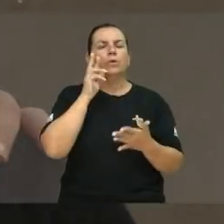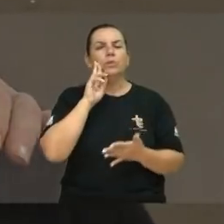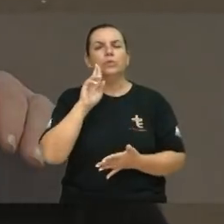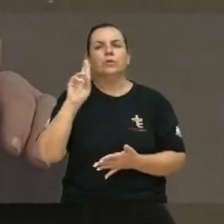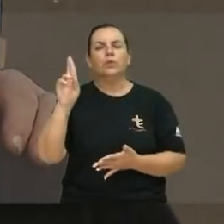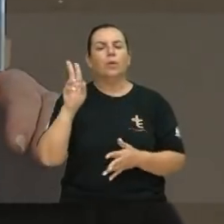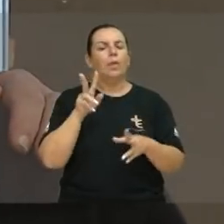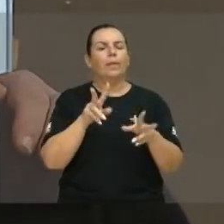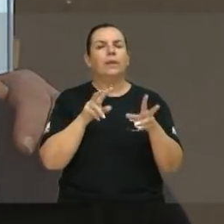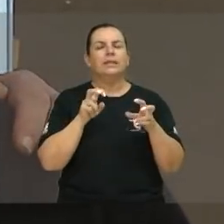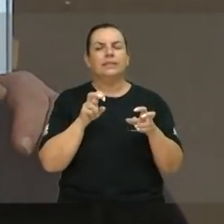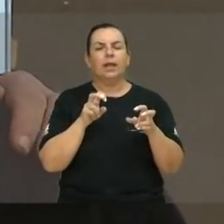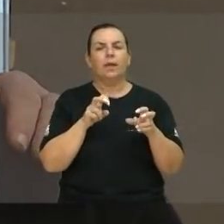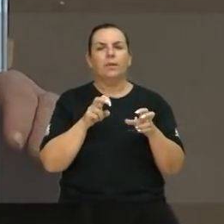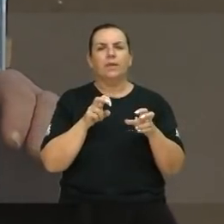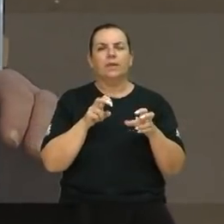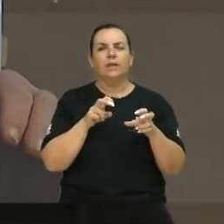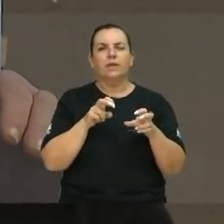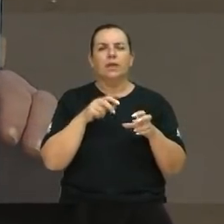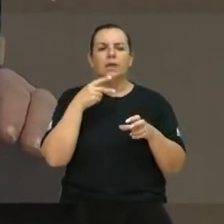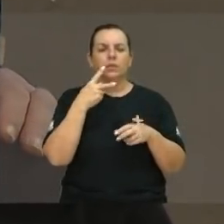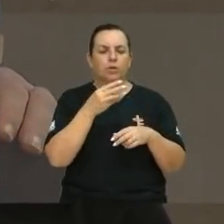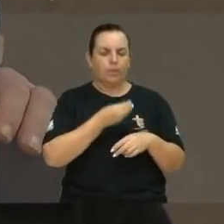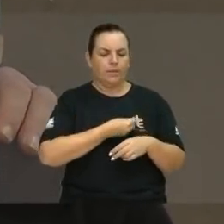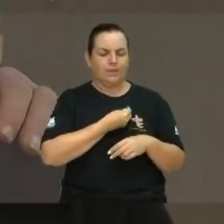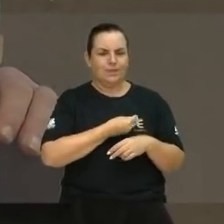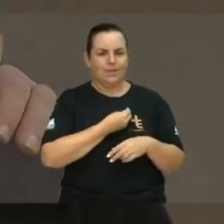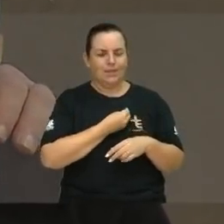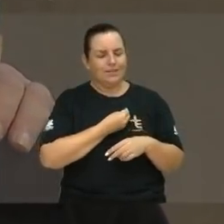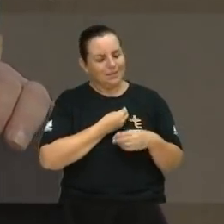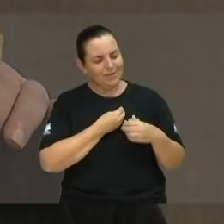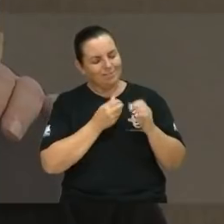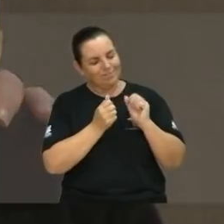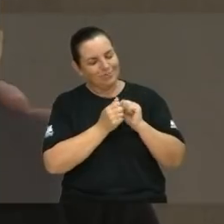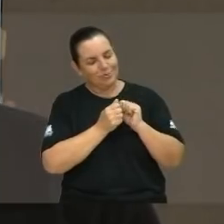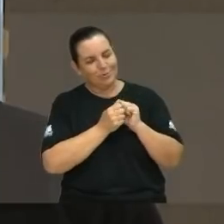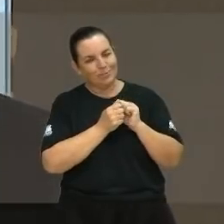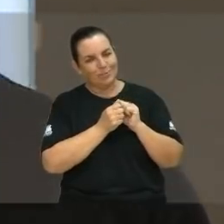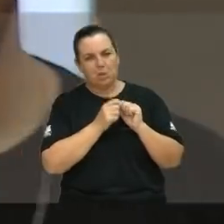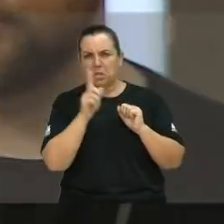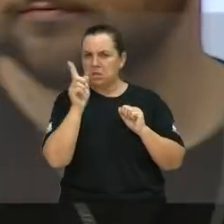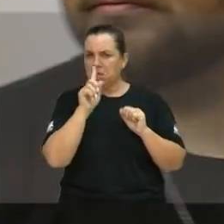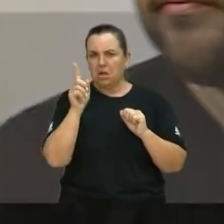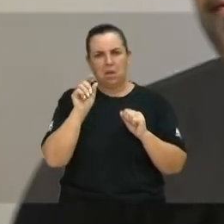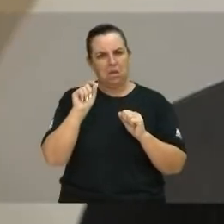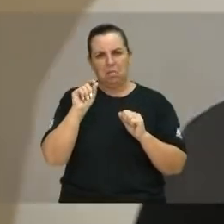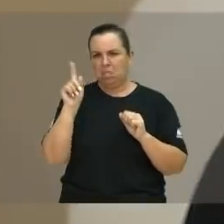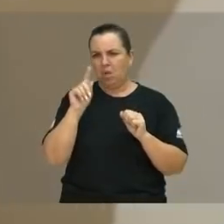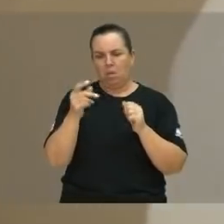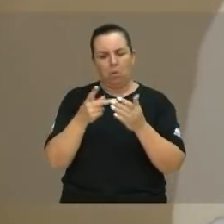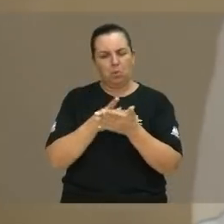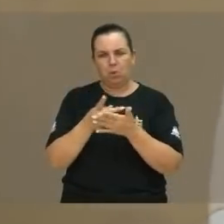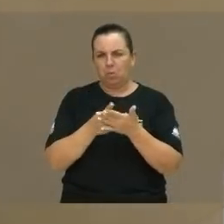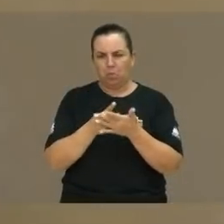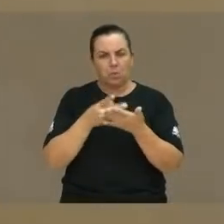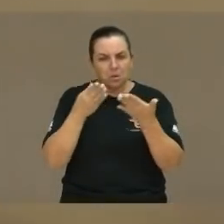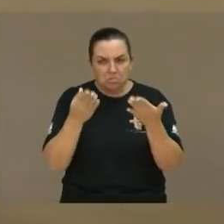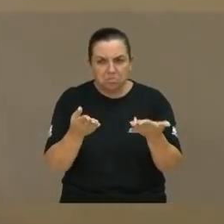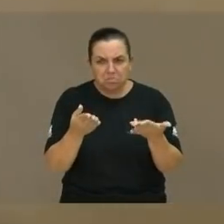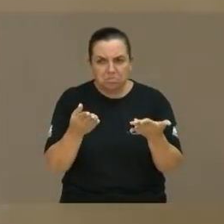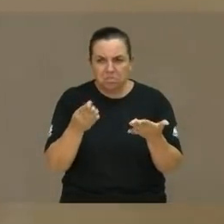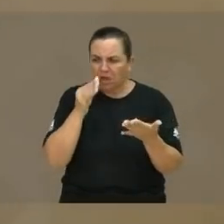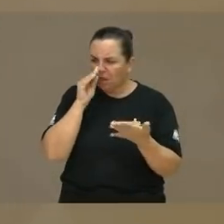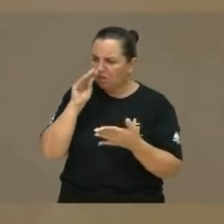senhor percebe percebe sua presença quem não o procura jean queimou